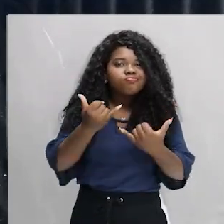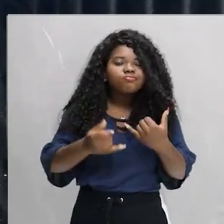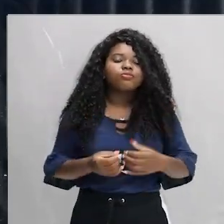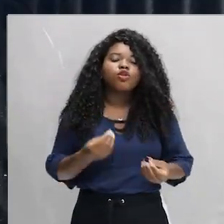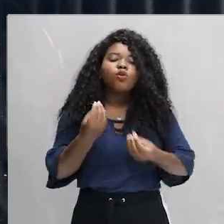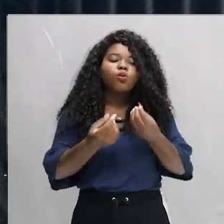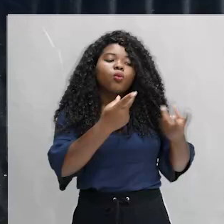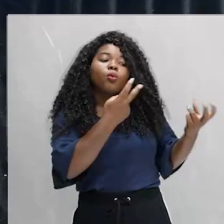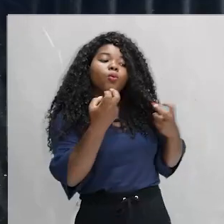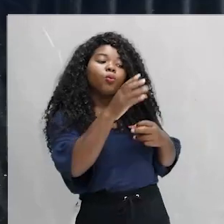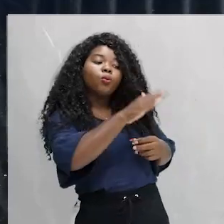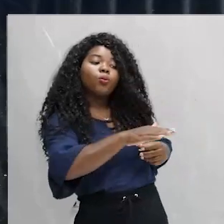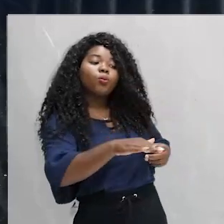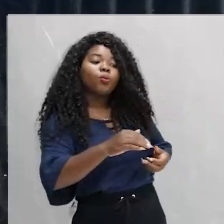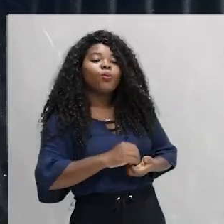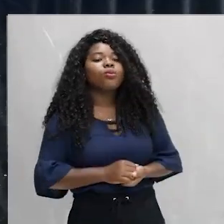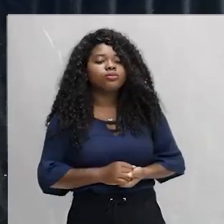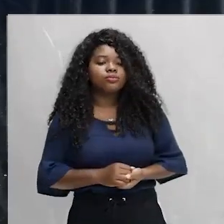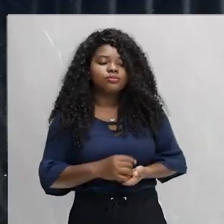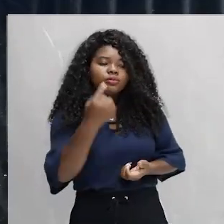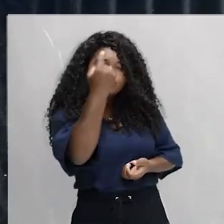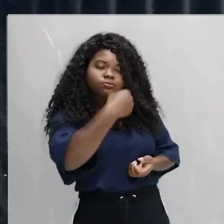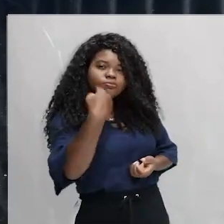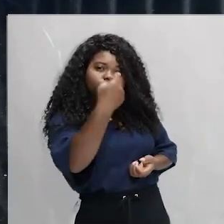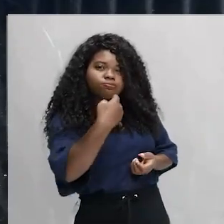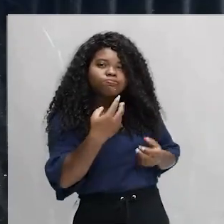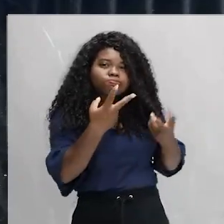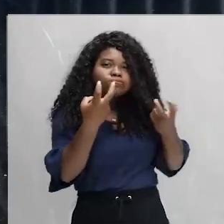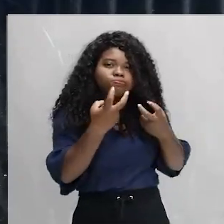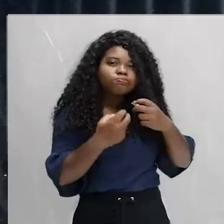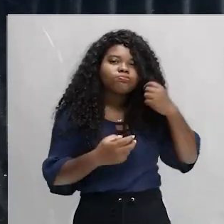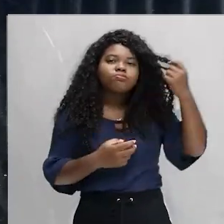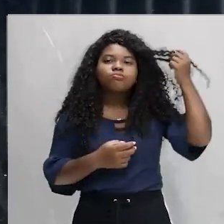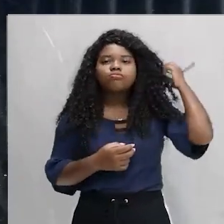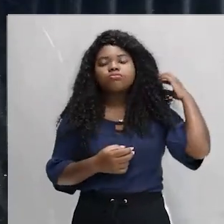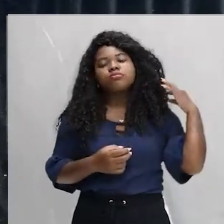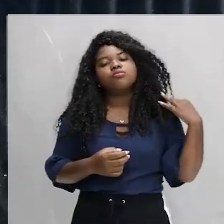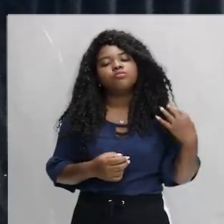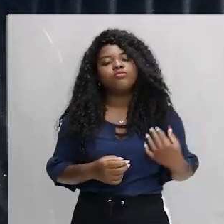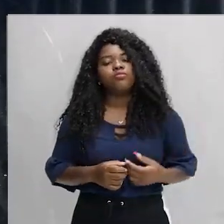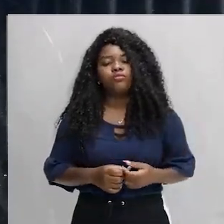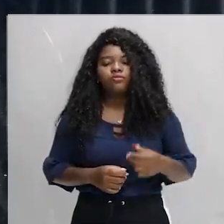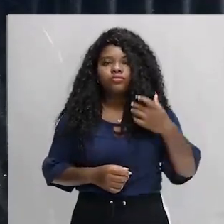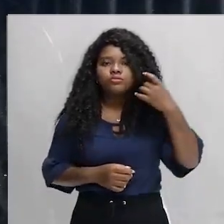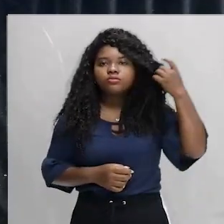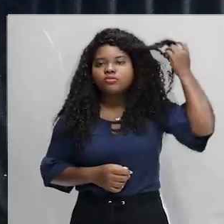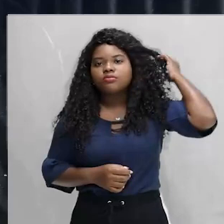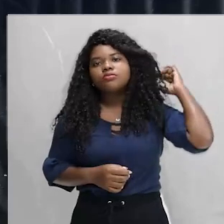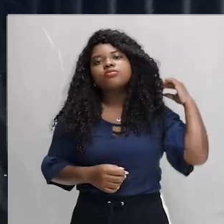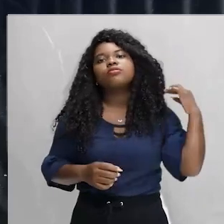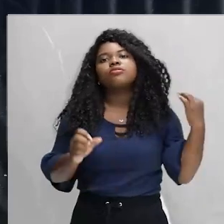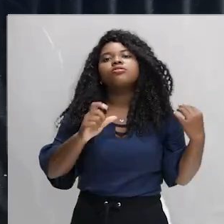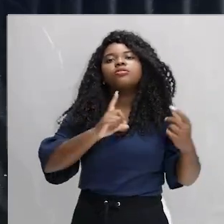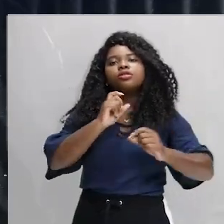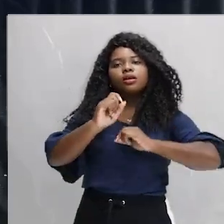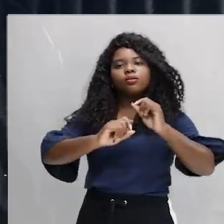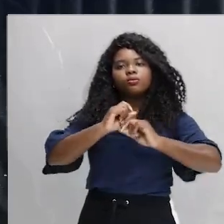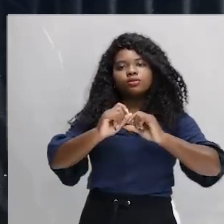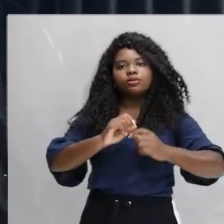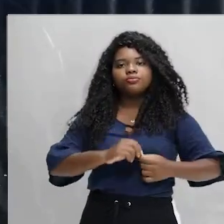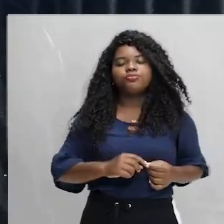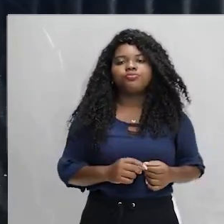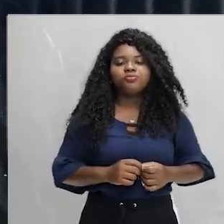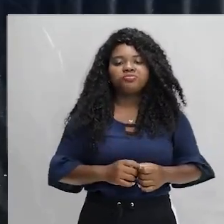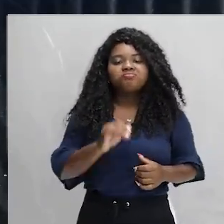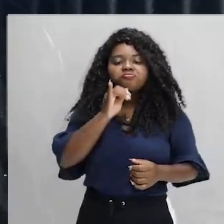esta criança? Olha só para a carinha dela. Aí, as feições do rosto vão dizer se elas estão, se